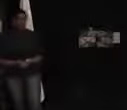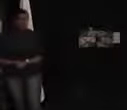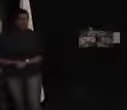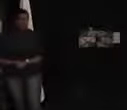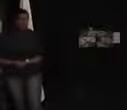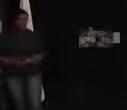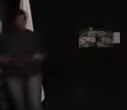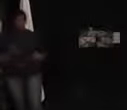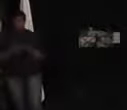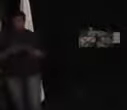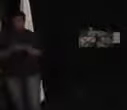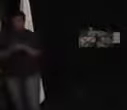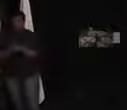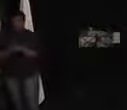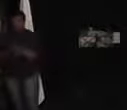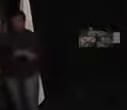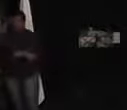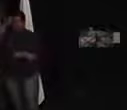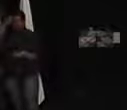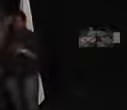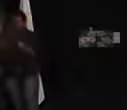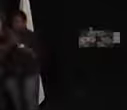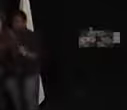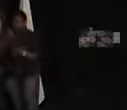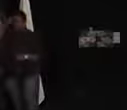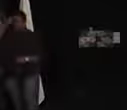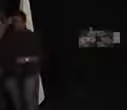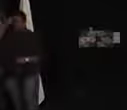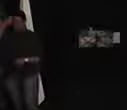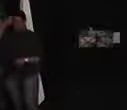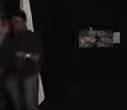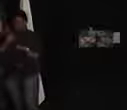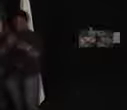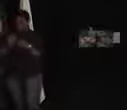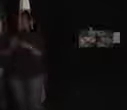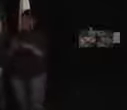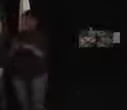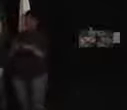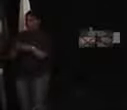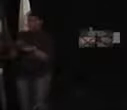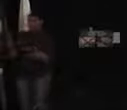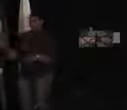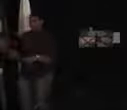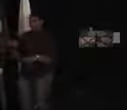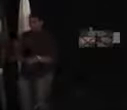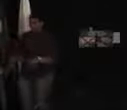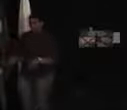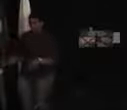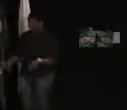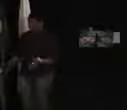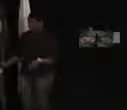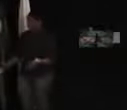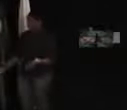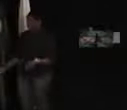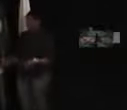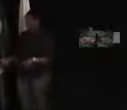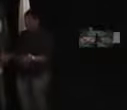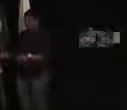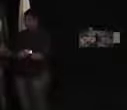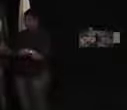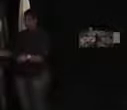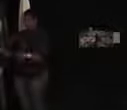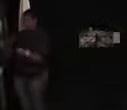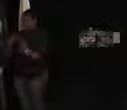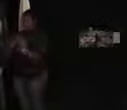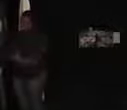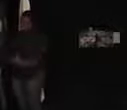mas dessa hiperatividade mental, que faz com que os nossos pequenos entrem em